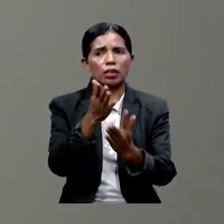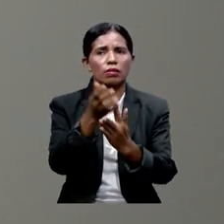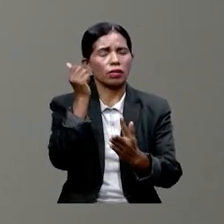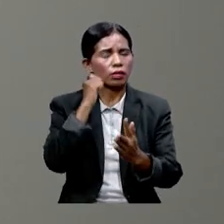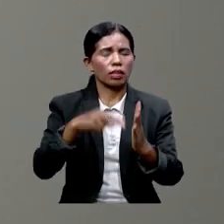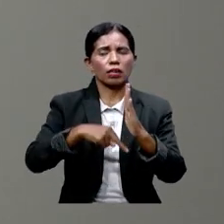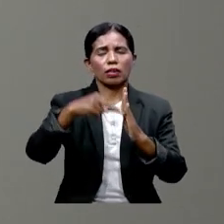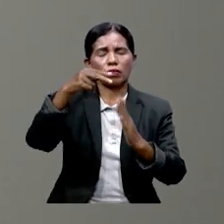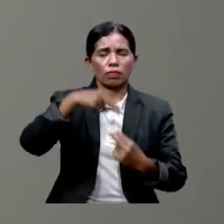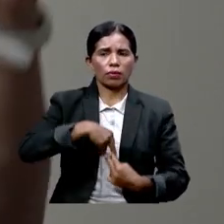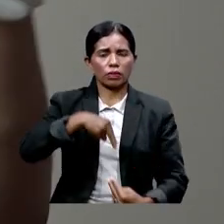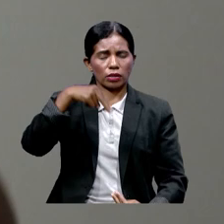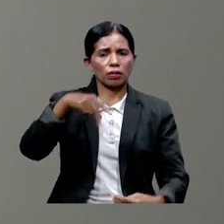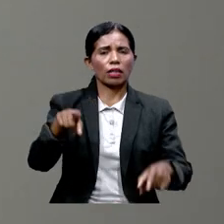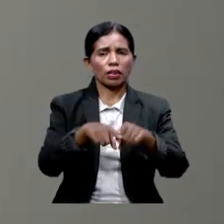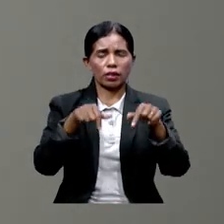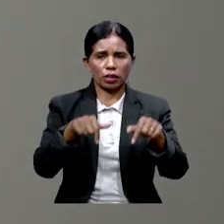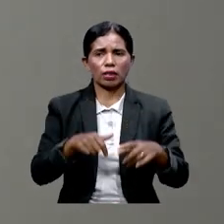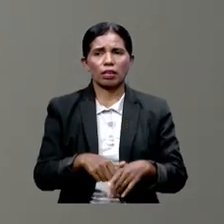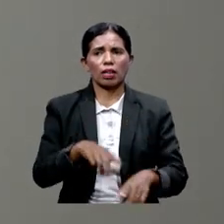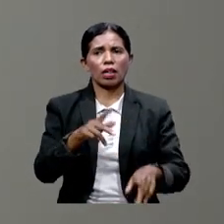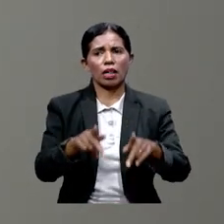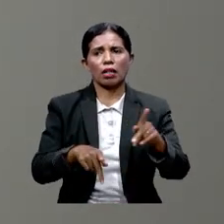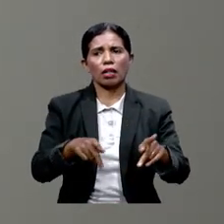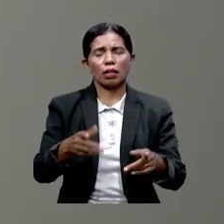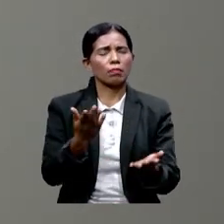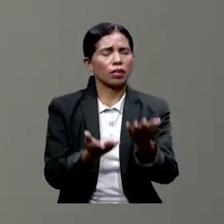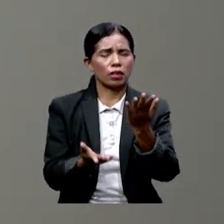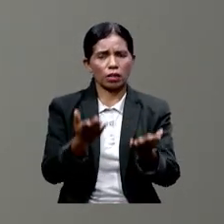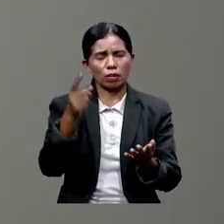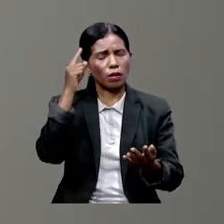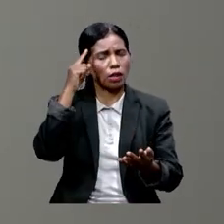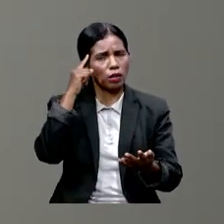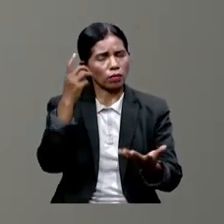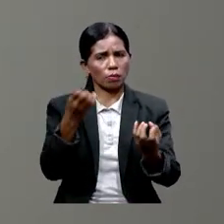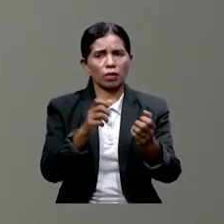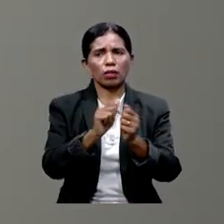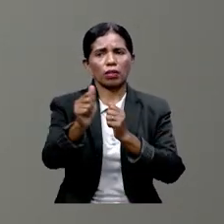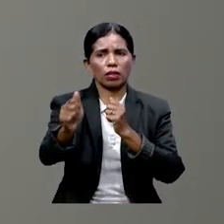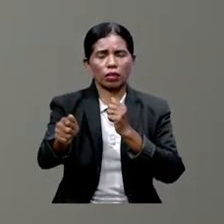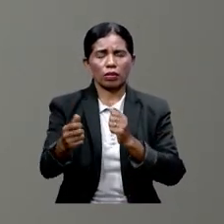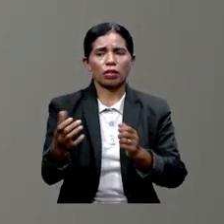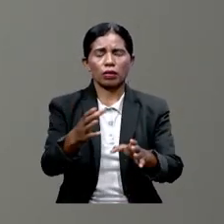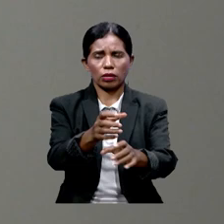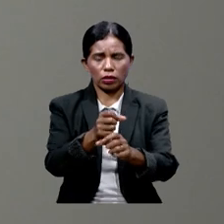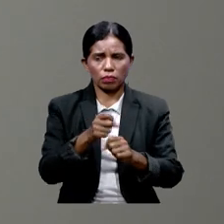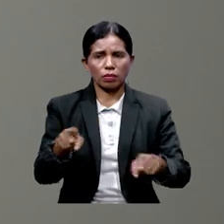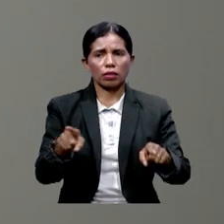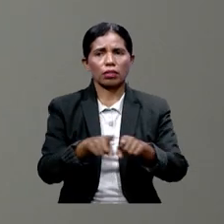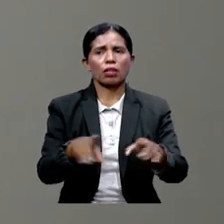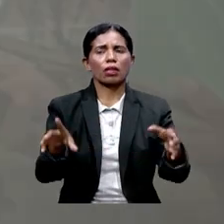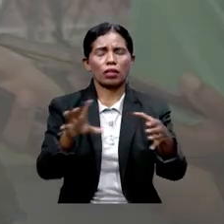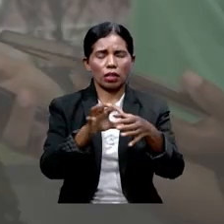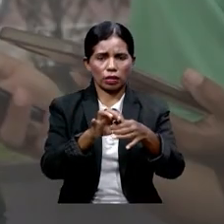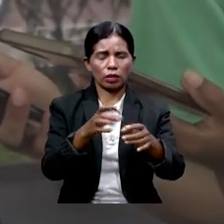nivel malnutrição asa nessa nem. Ema hanoi tetu atu naru tlah limar atu simu ita hanesan membro parte